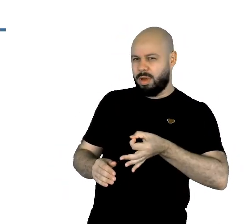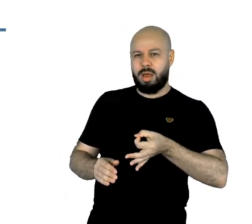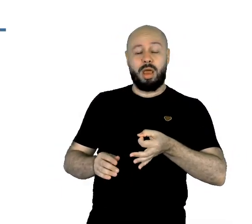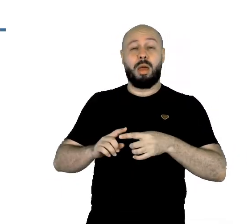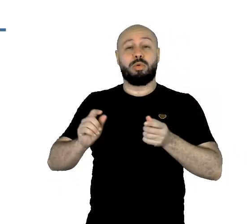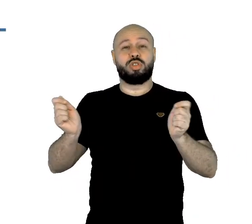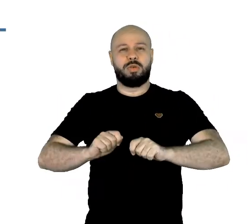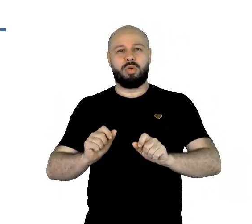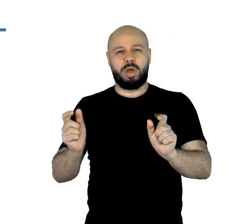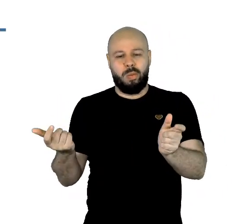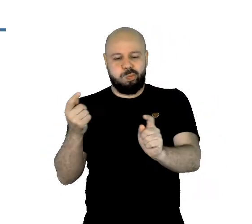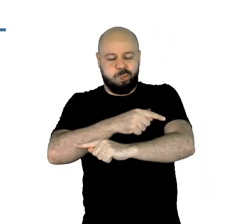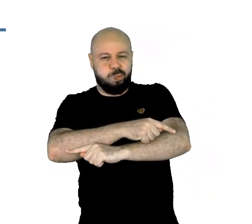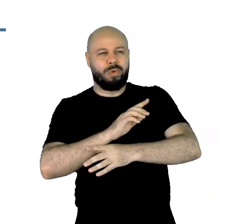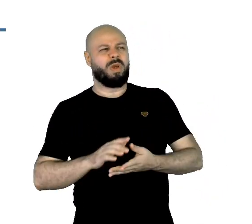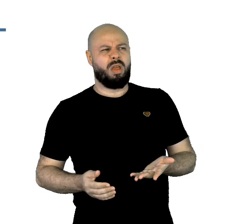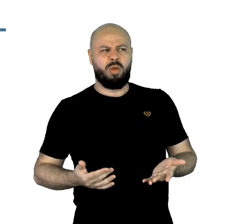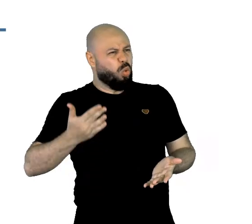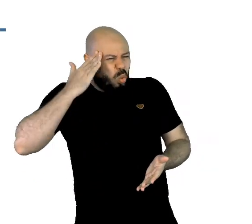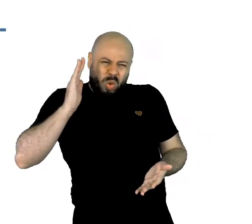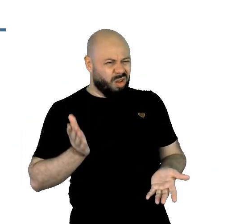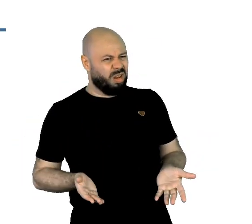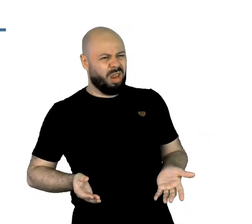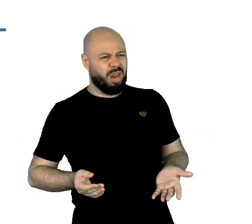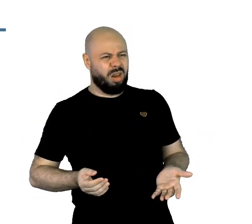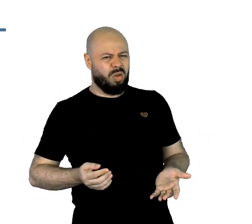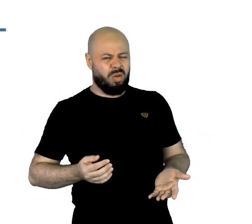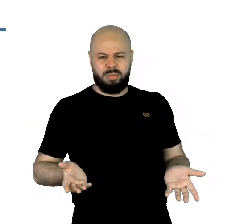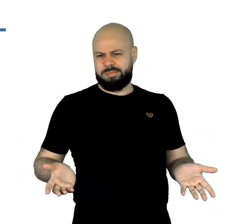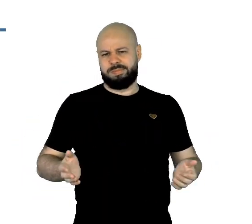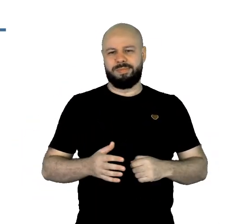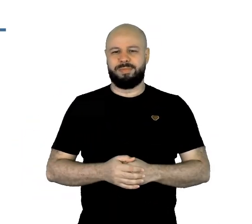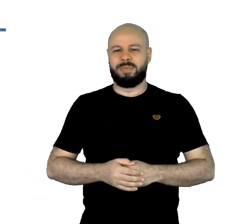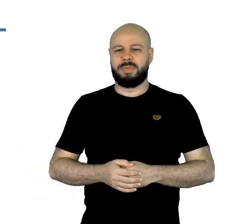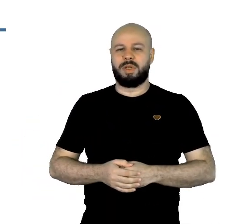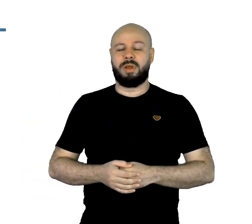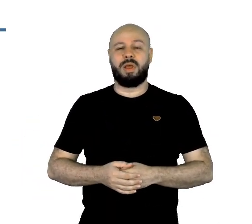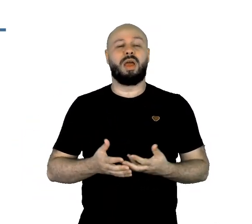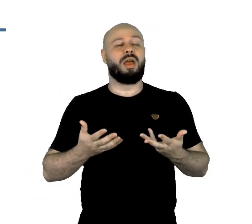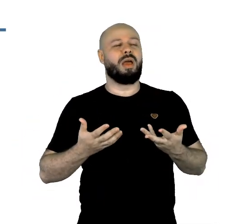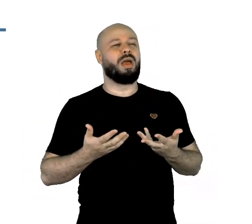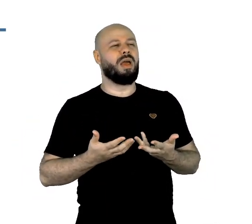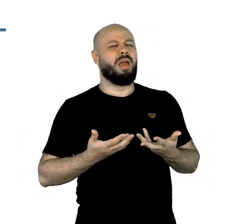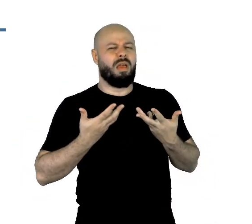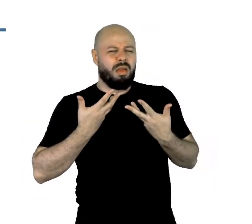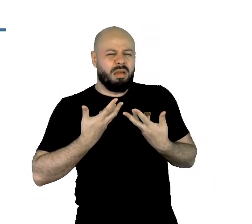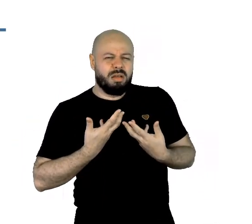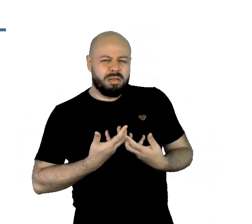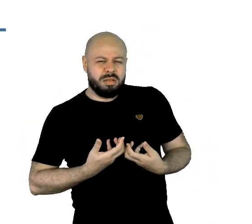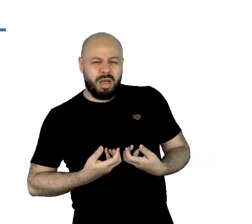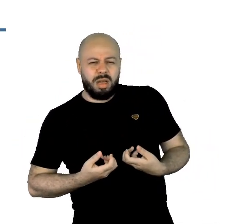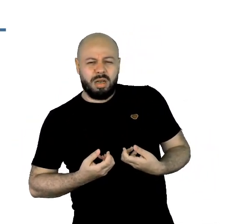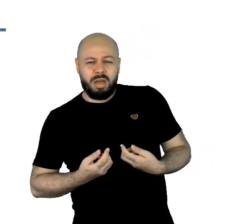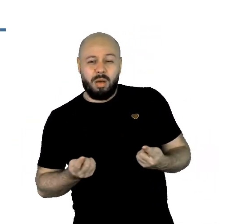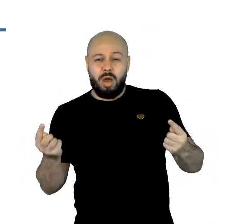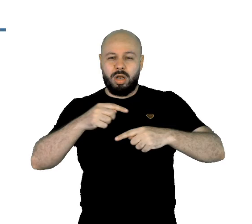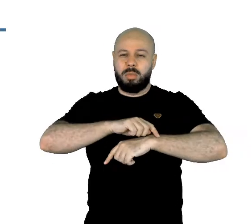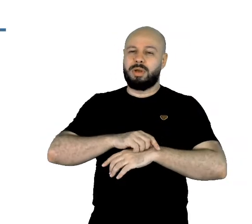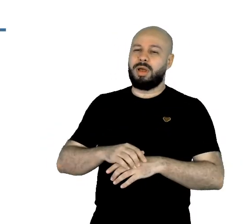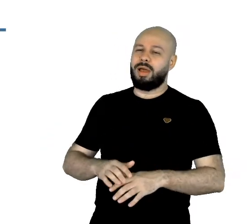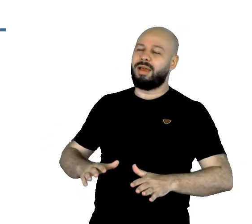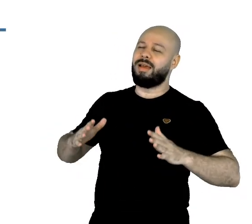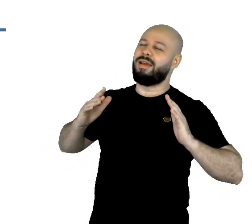eu desentendo, né? Não estou entendendo. Cansada, muito parecido.